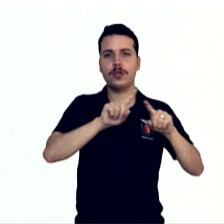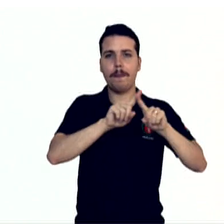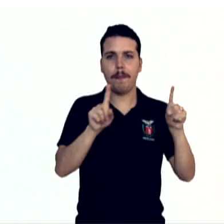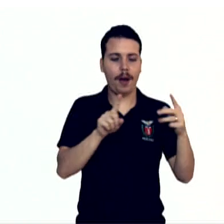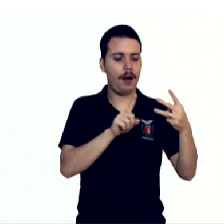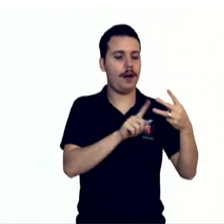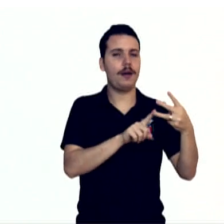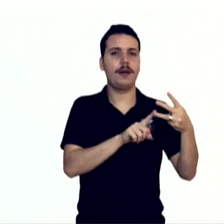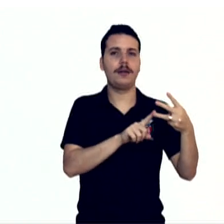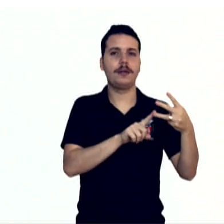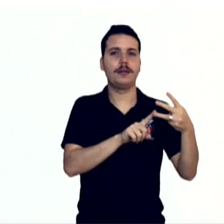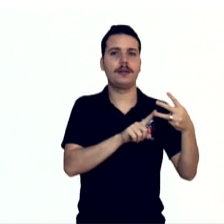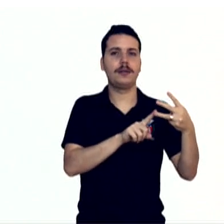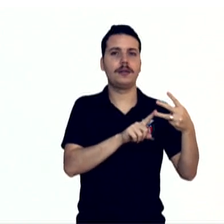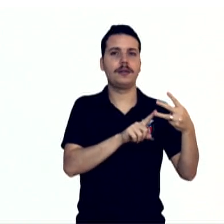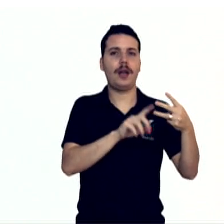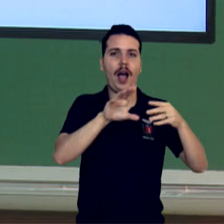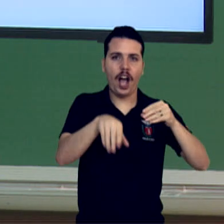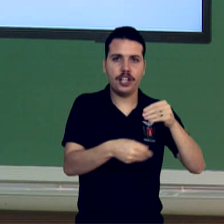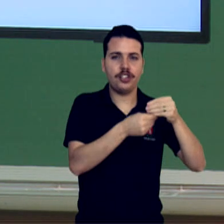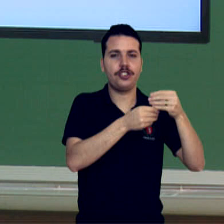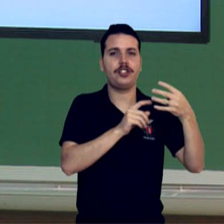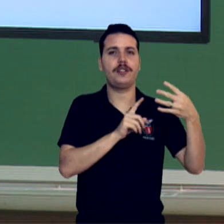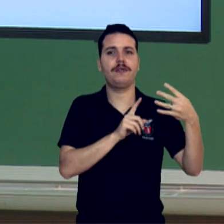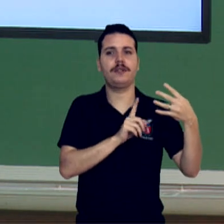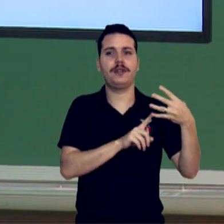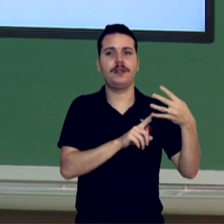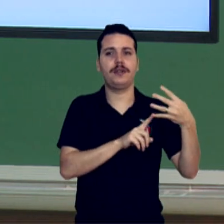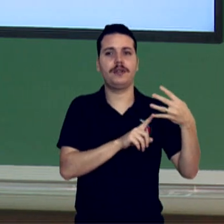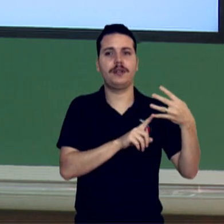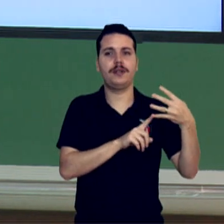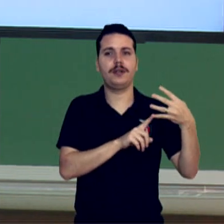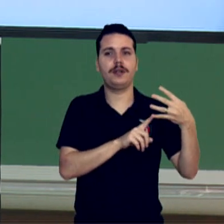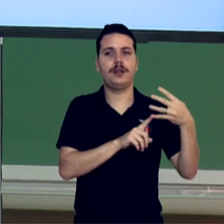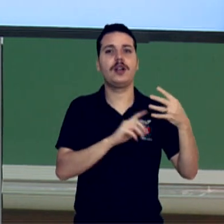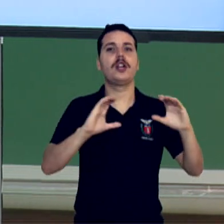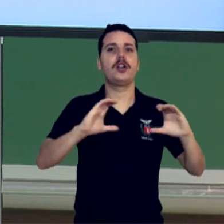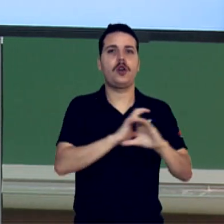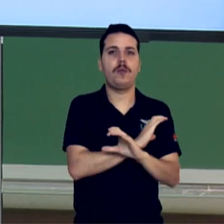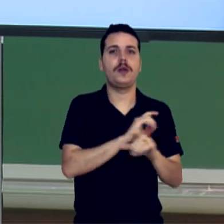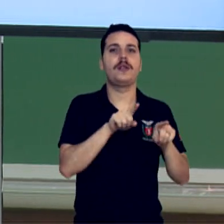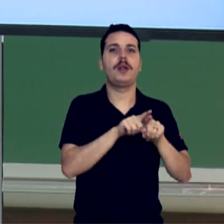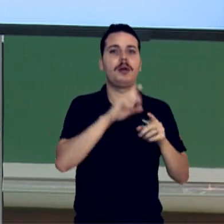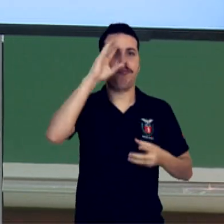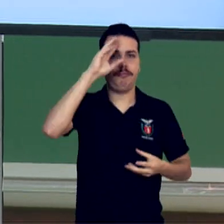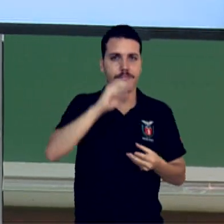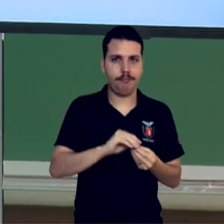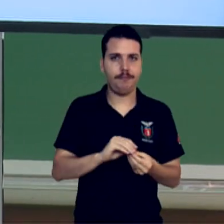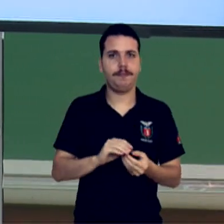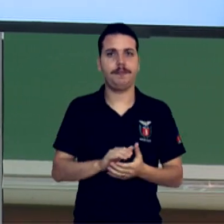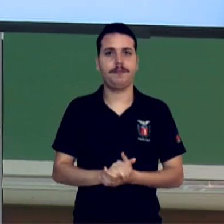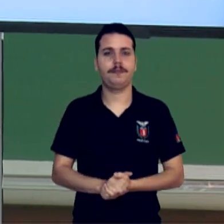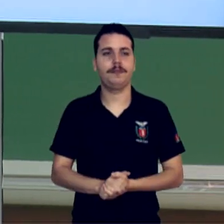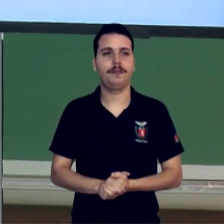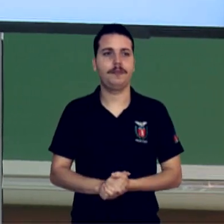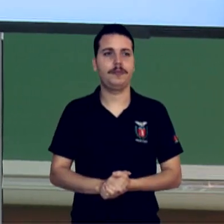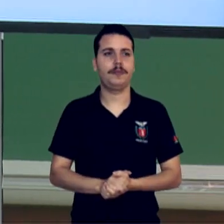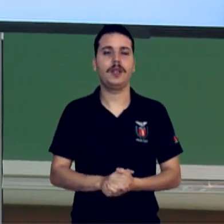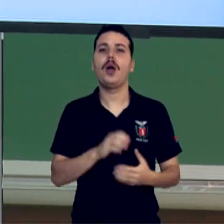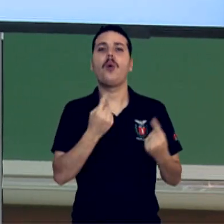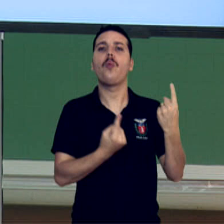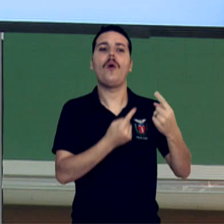pensando nisso, qual é a relação que a palavra destacada estabelece na oração? É aditiva, é